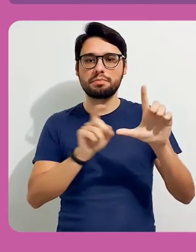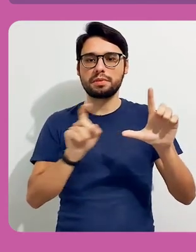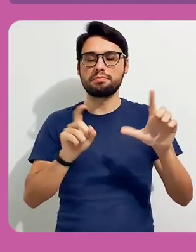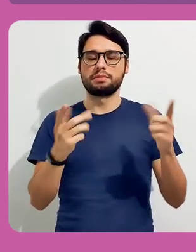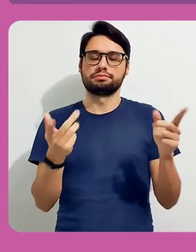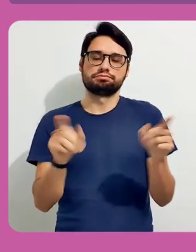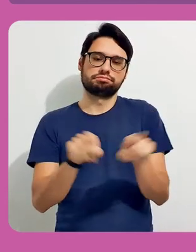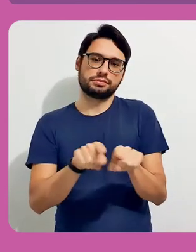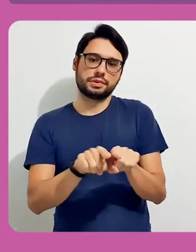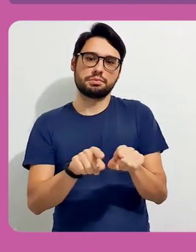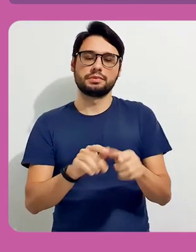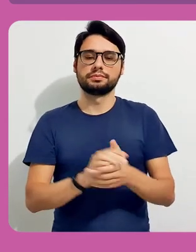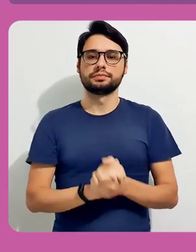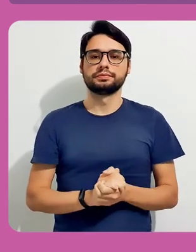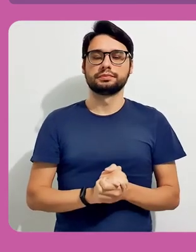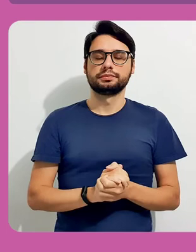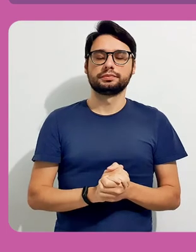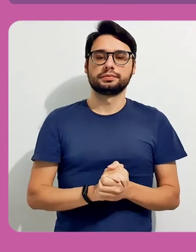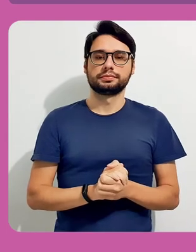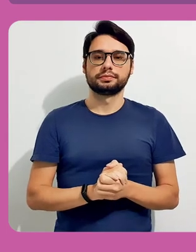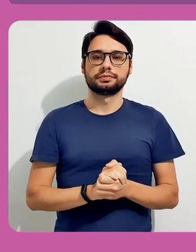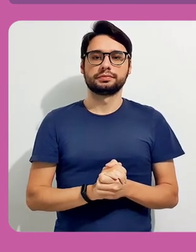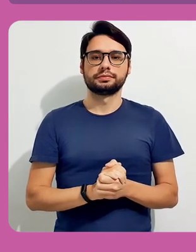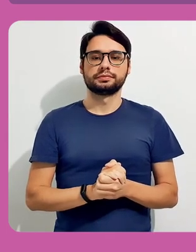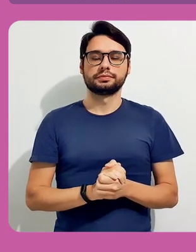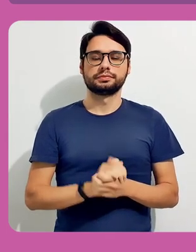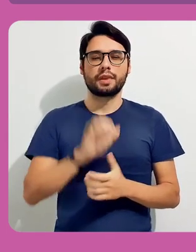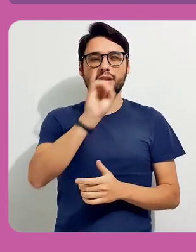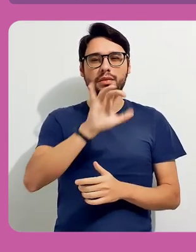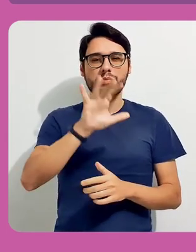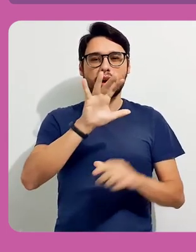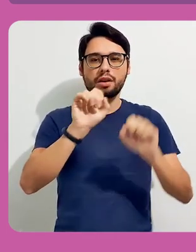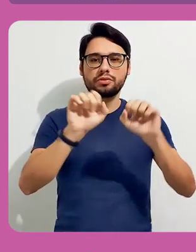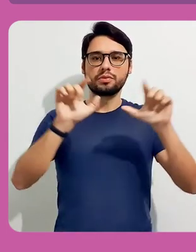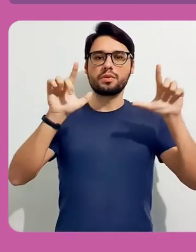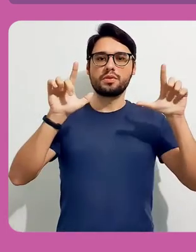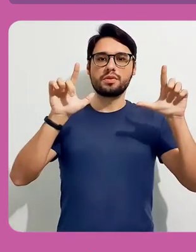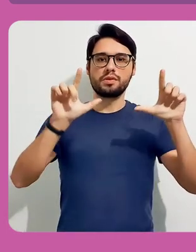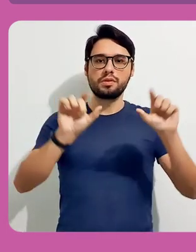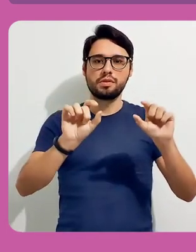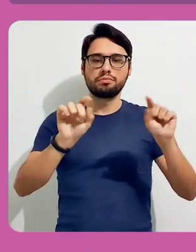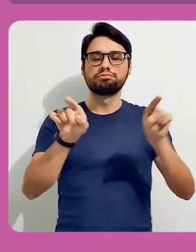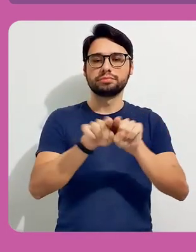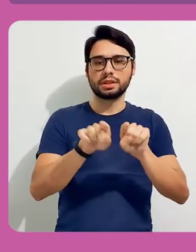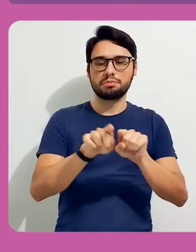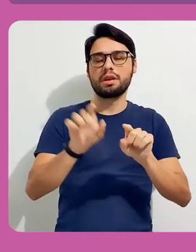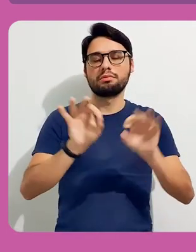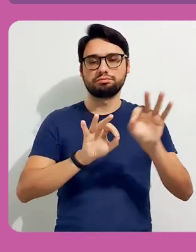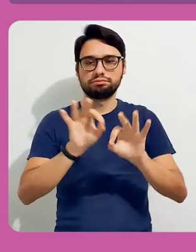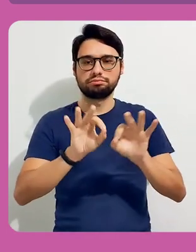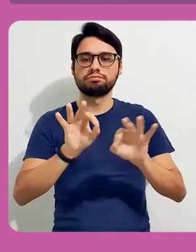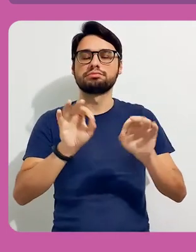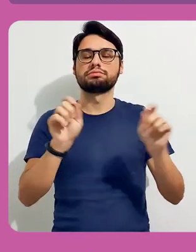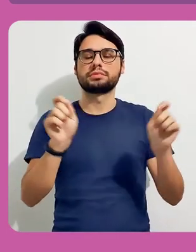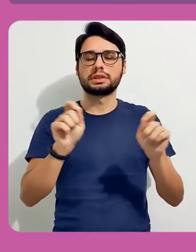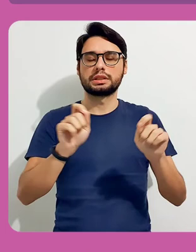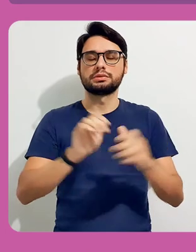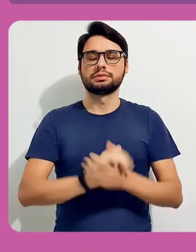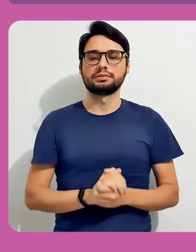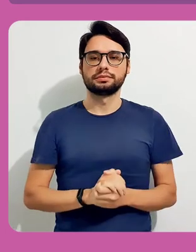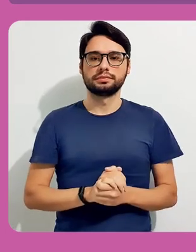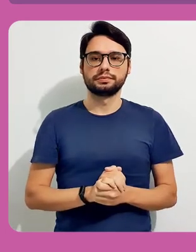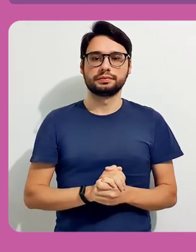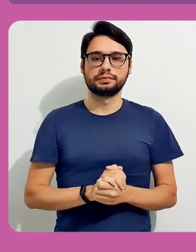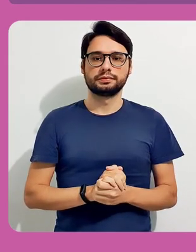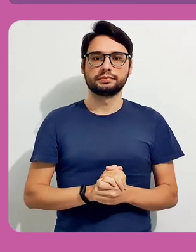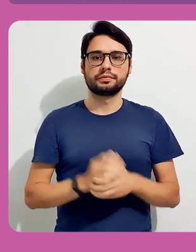aumentar, expandir a sua imagem. Tá? Isso aqui é por conta dessa imagem que ficou bem grande. Para você